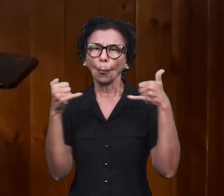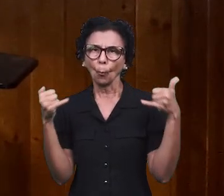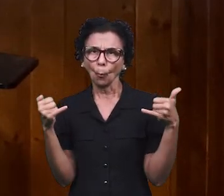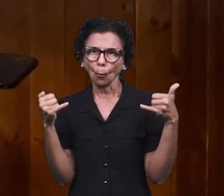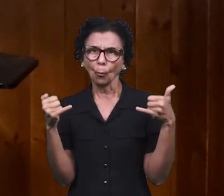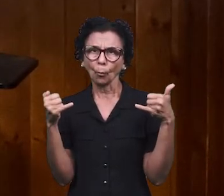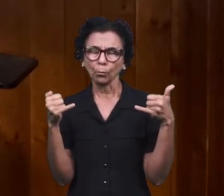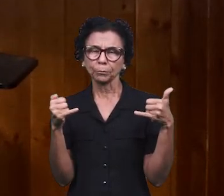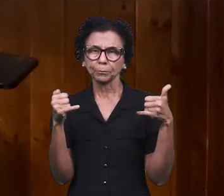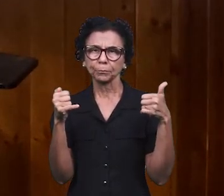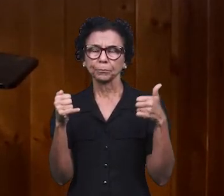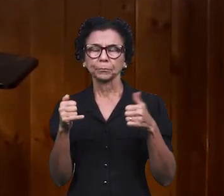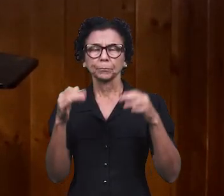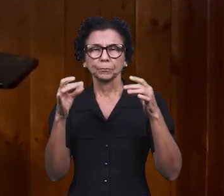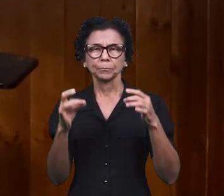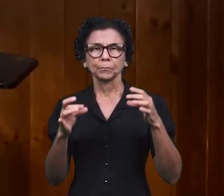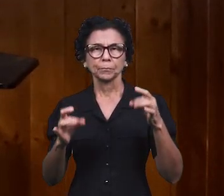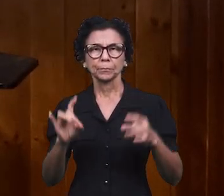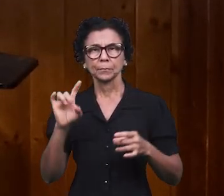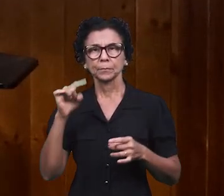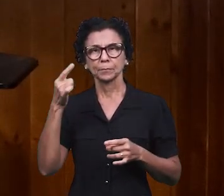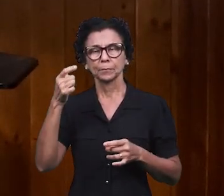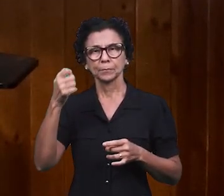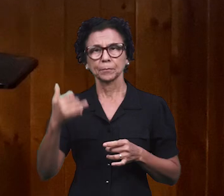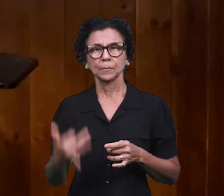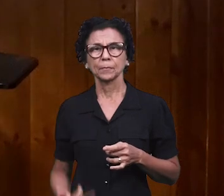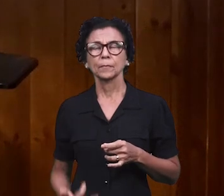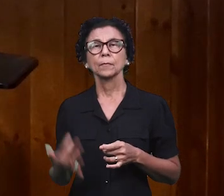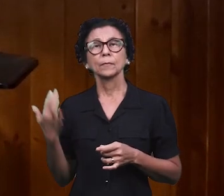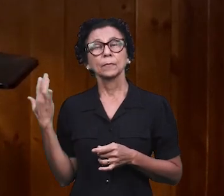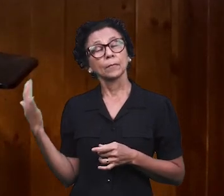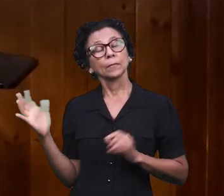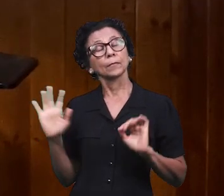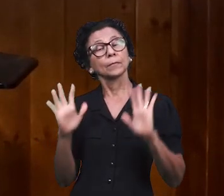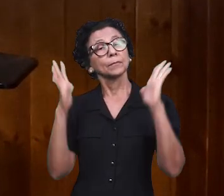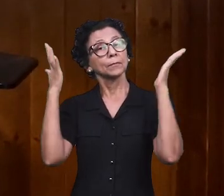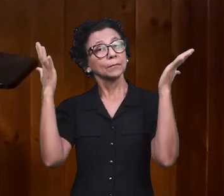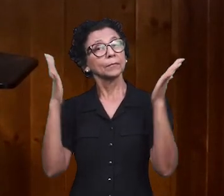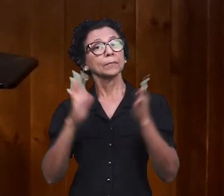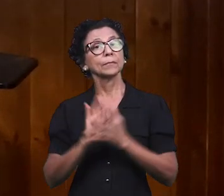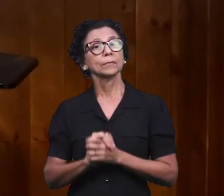vão ver nos nossos programas. E essa festa comemorava